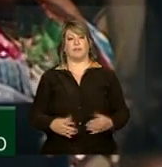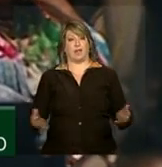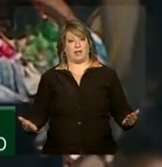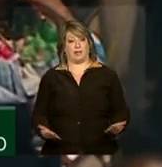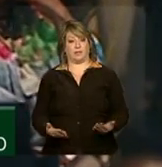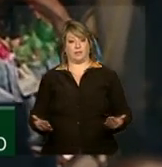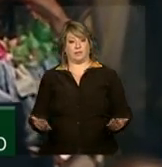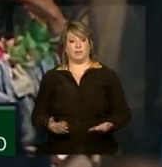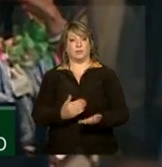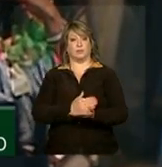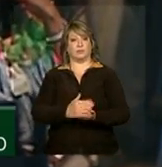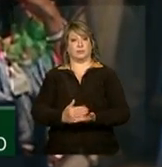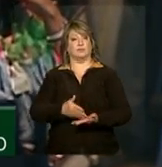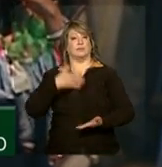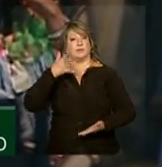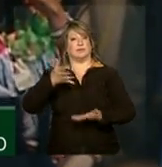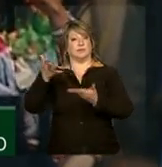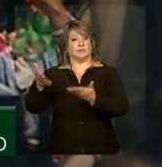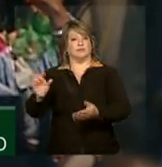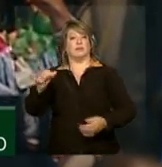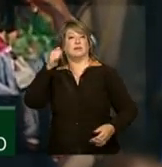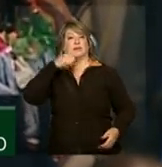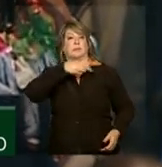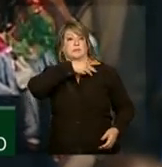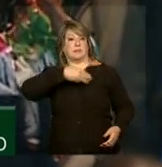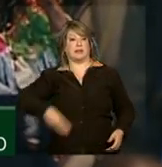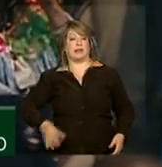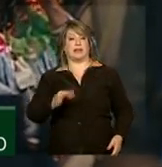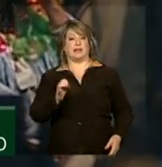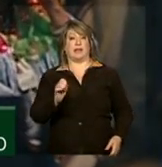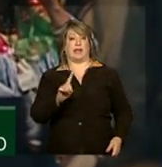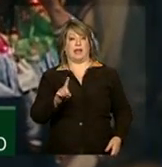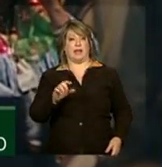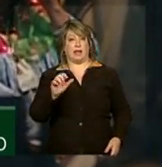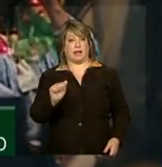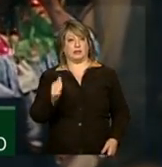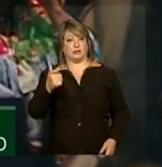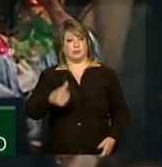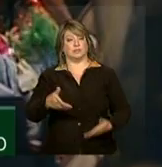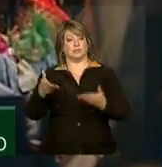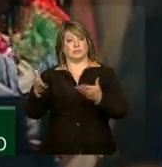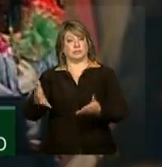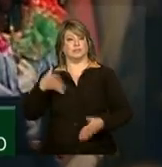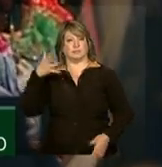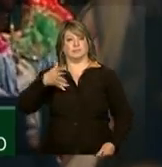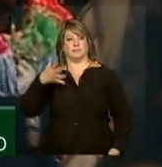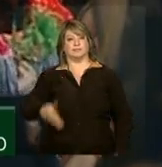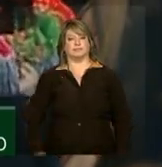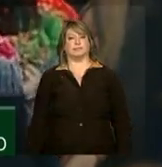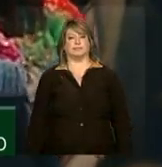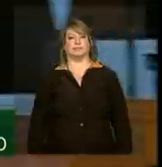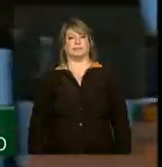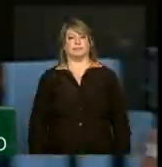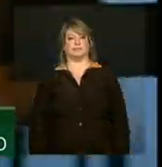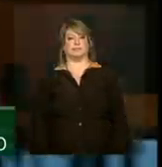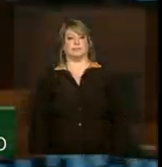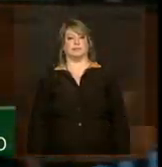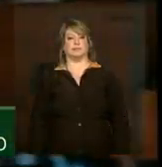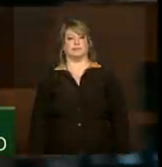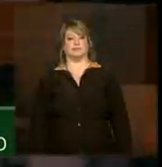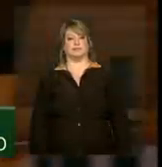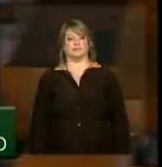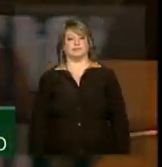Passamos novamente neste momento a palavra à ministra do Desenvolvimento Social e Combate à Fome, Tereza Campelo.